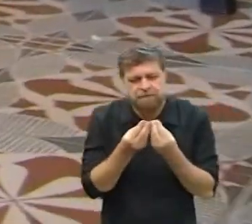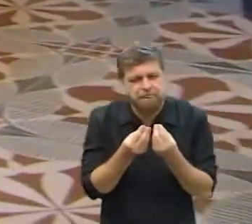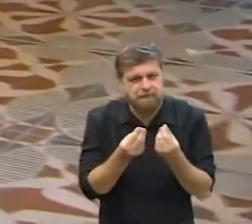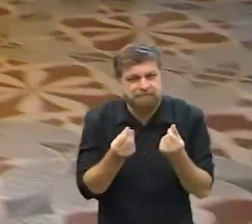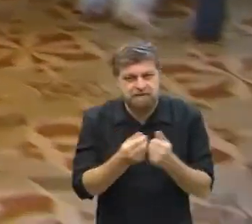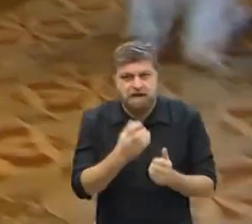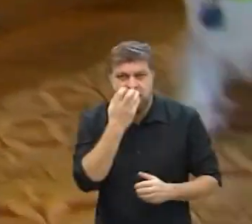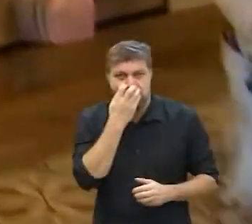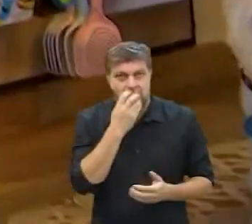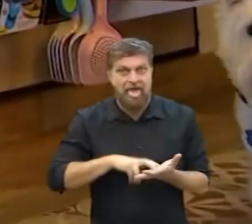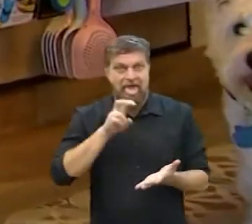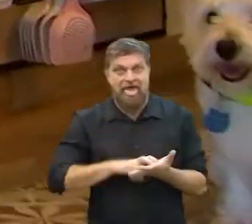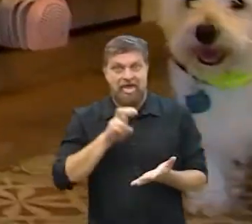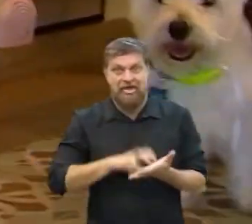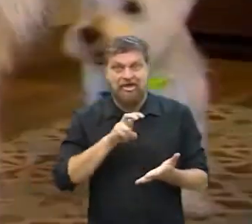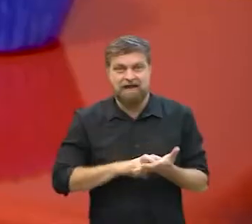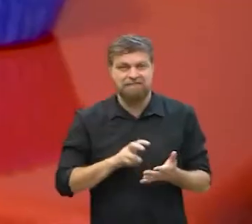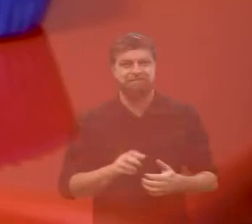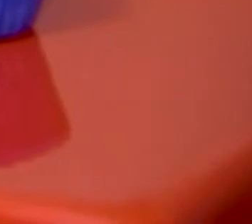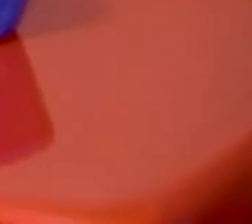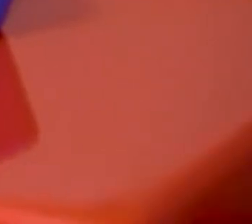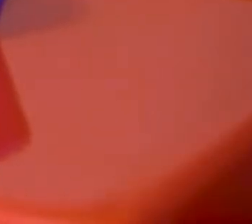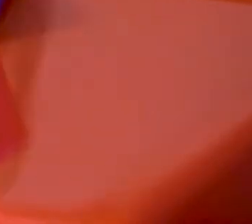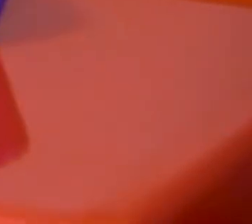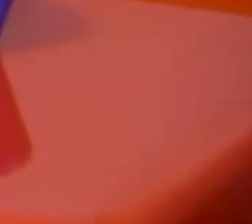É de dar água na boca, né, Duque?